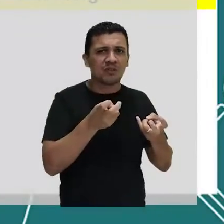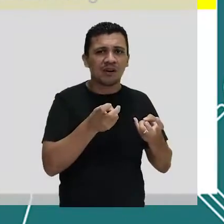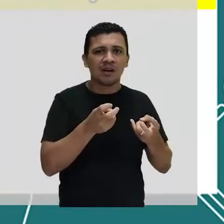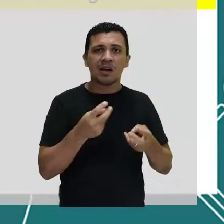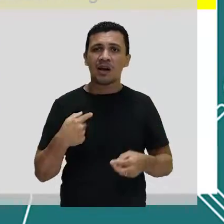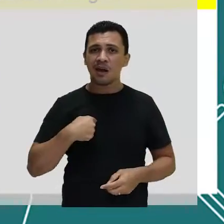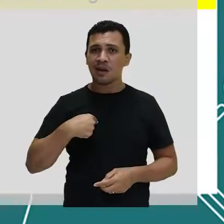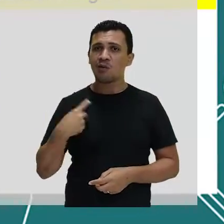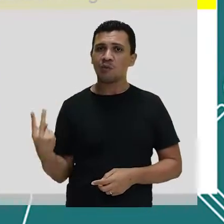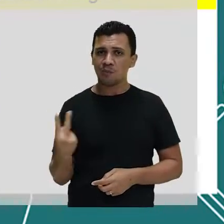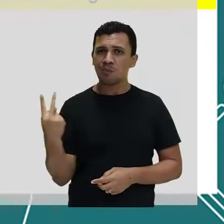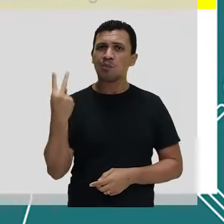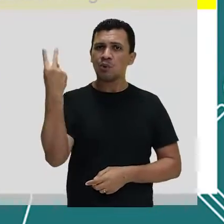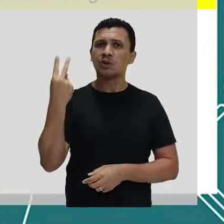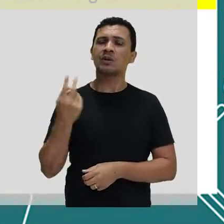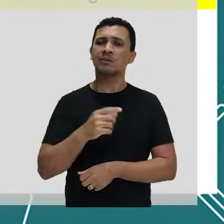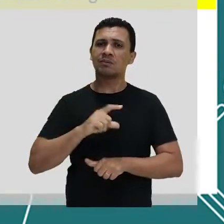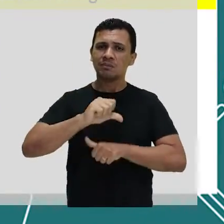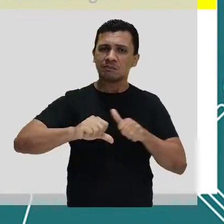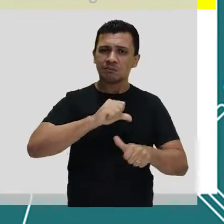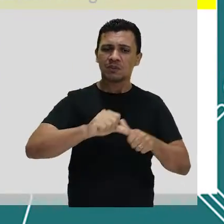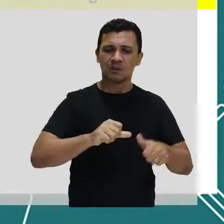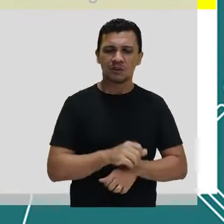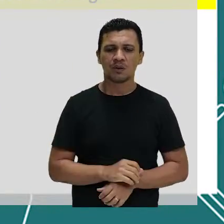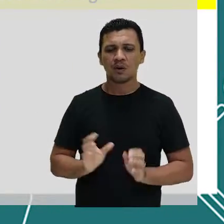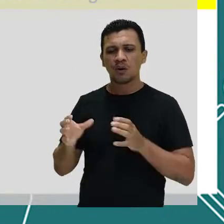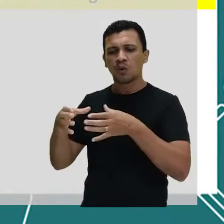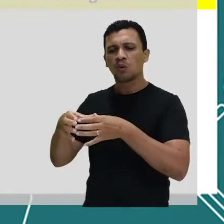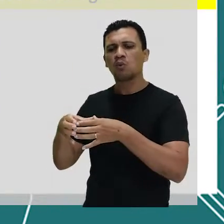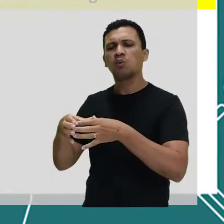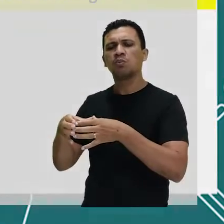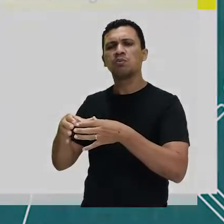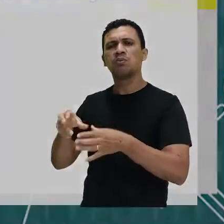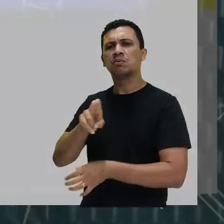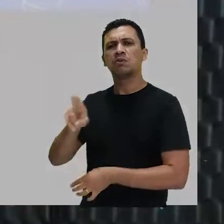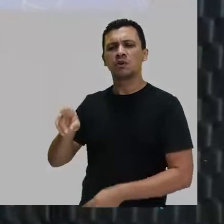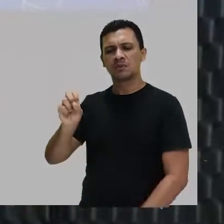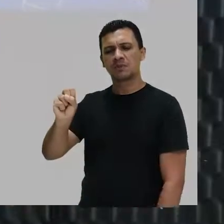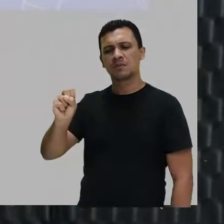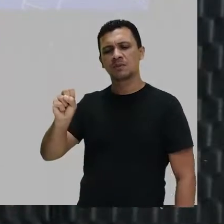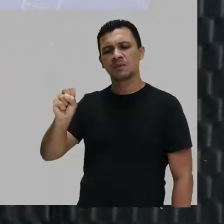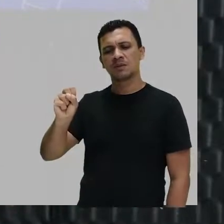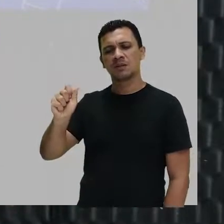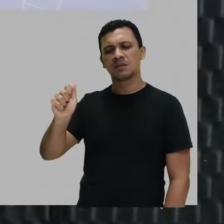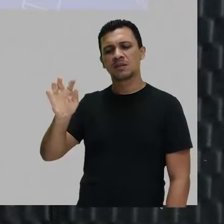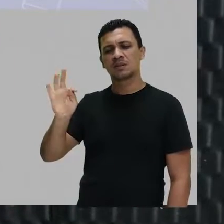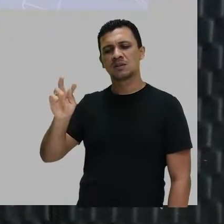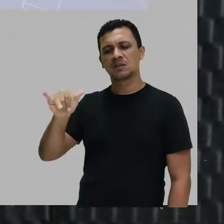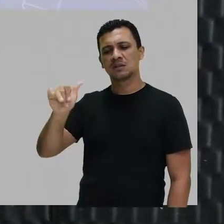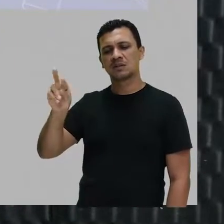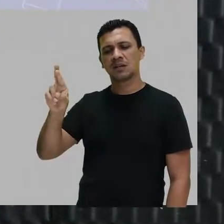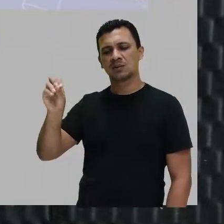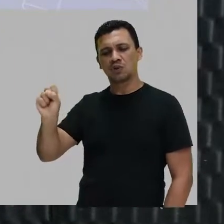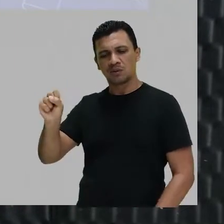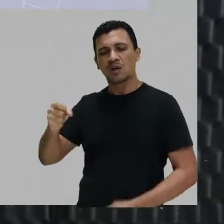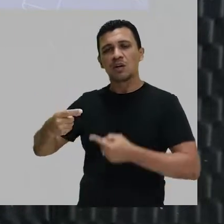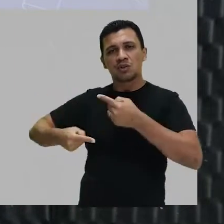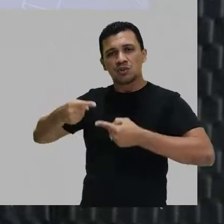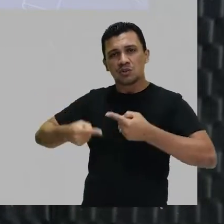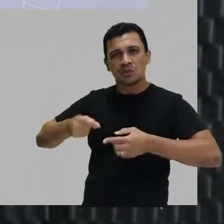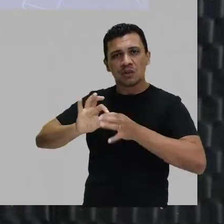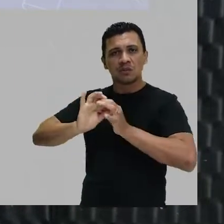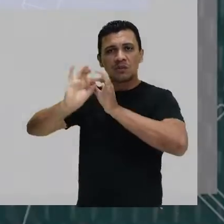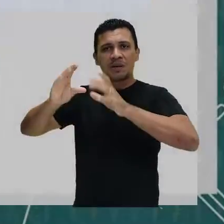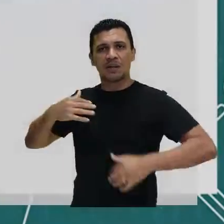valores a partir disso. Por exemplo, um grupo chamado Sátiros, eles misturam discussão sobre liberdade, corpo e vida. Eu coloquei uma pessoa nua justamente